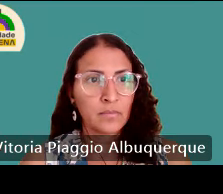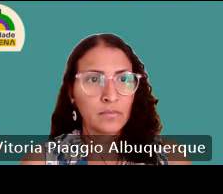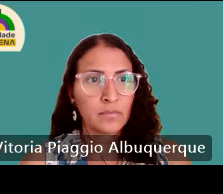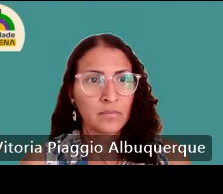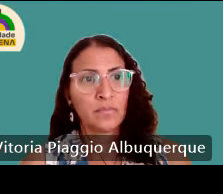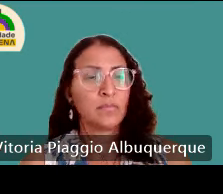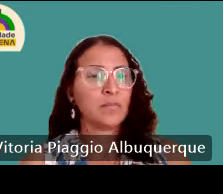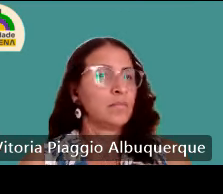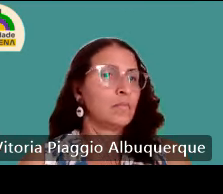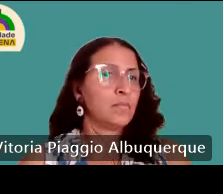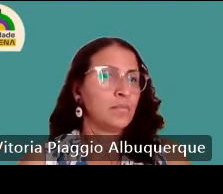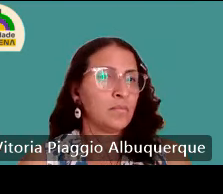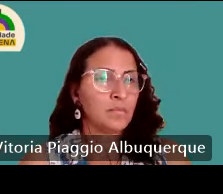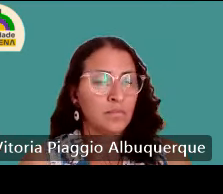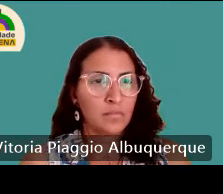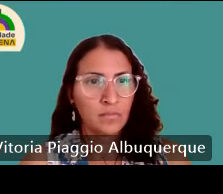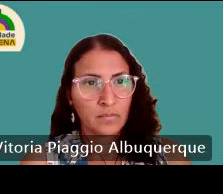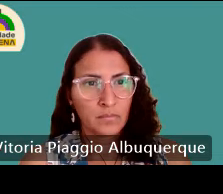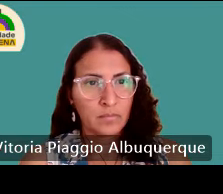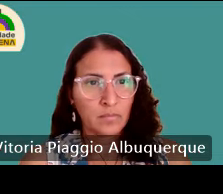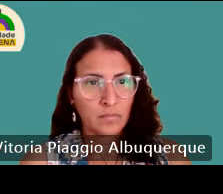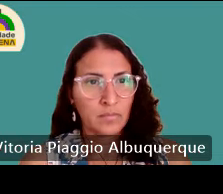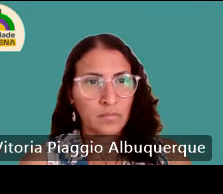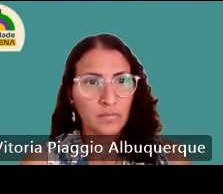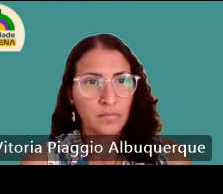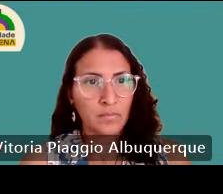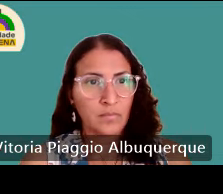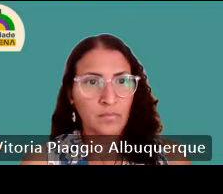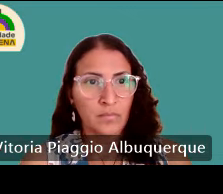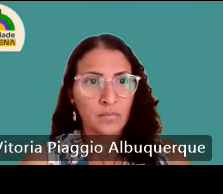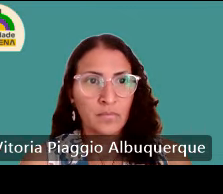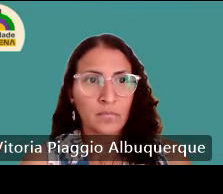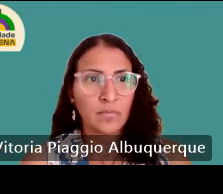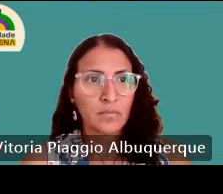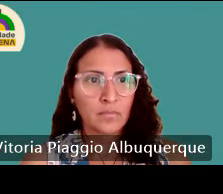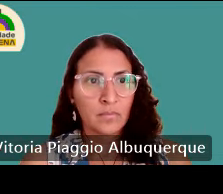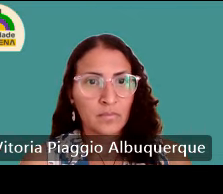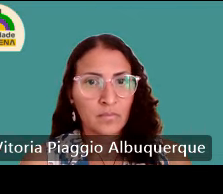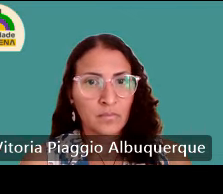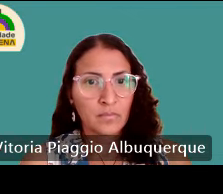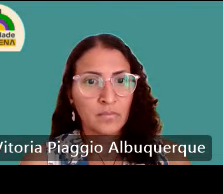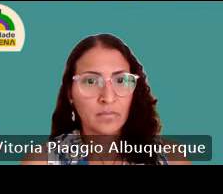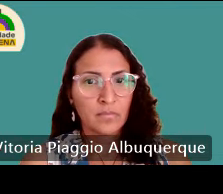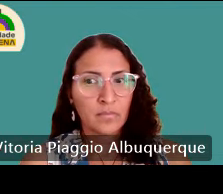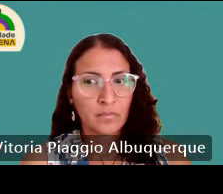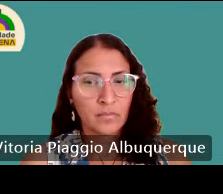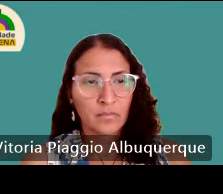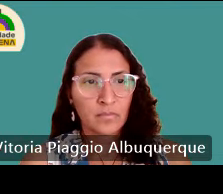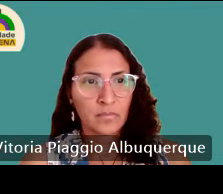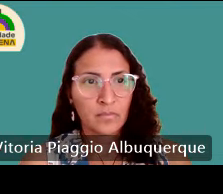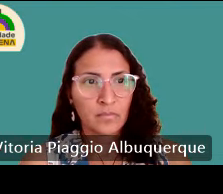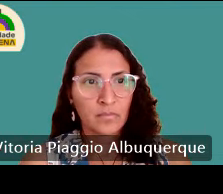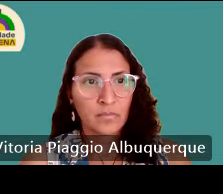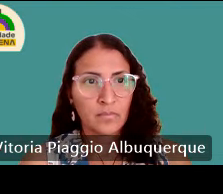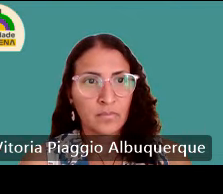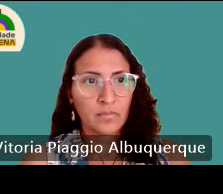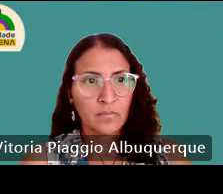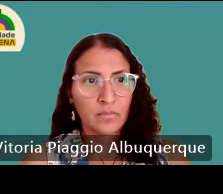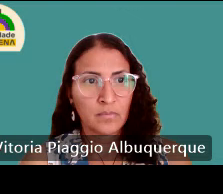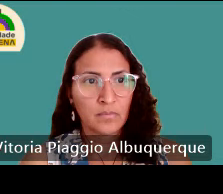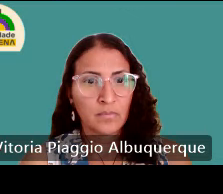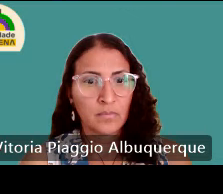e a possível responsabilização que venha desse erro como ele tem paralisado as tomadas das decisões né a gente ouve muito assim